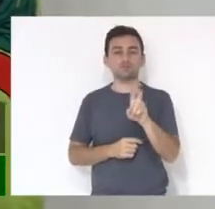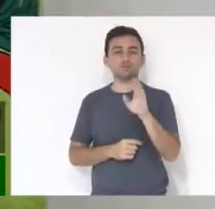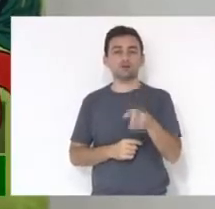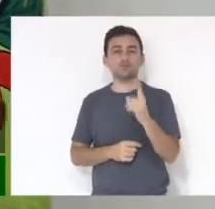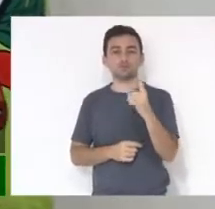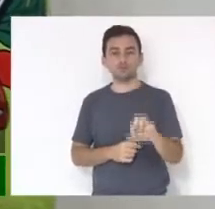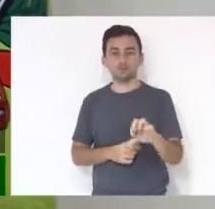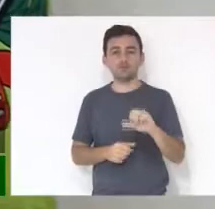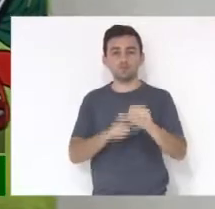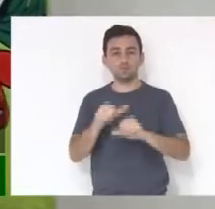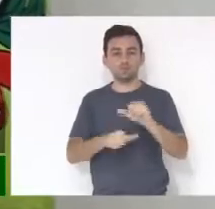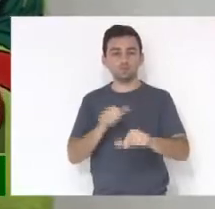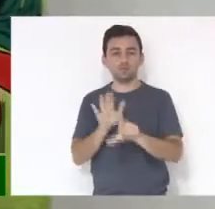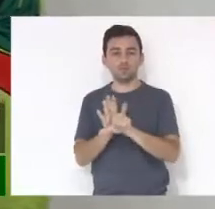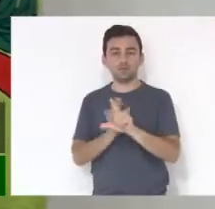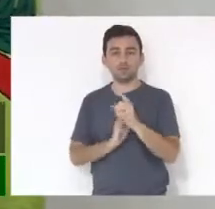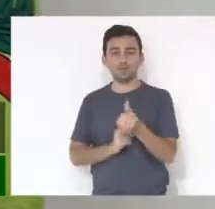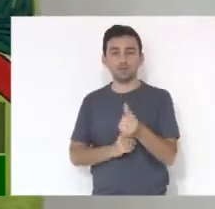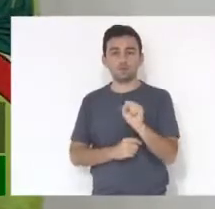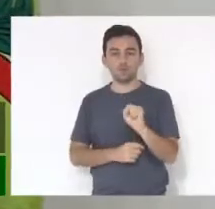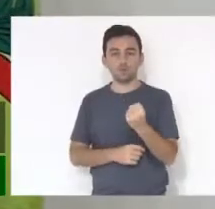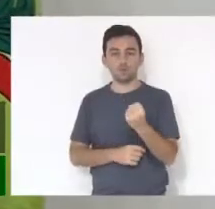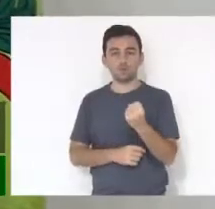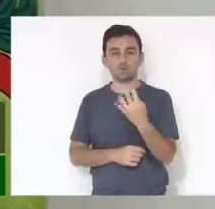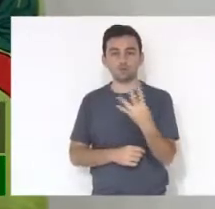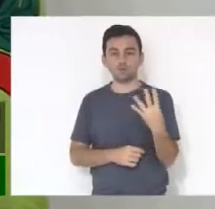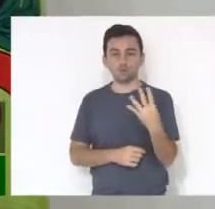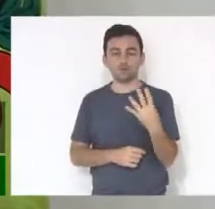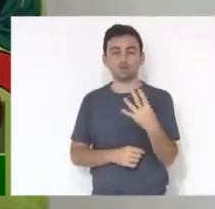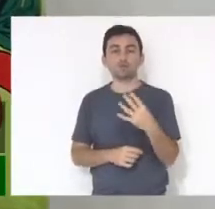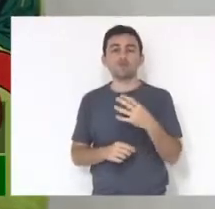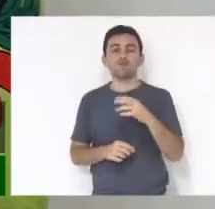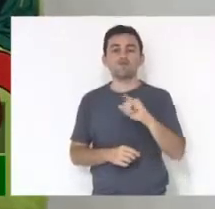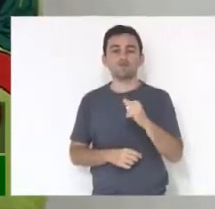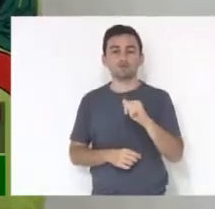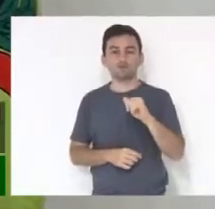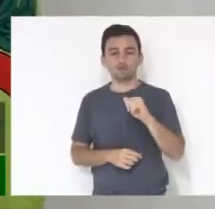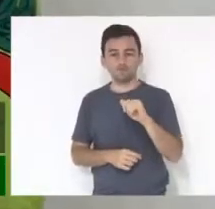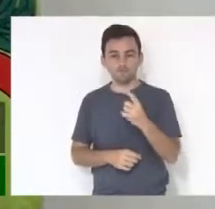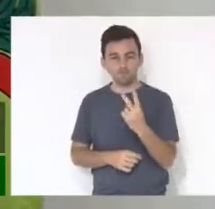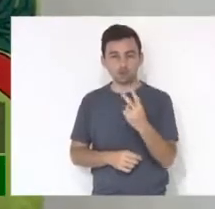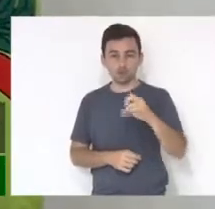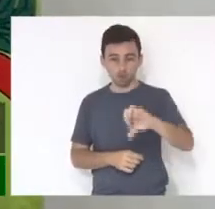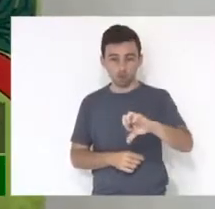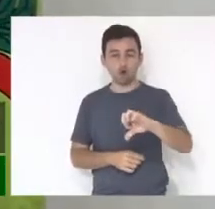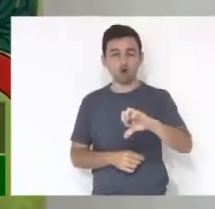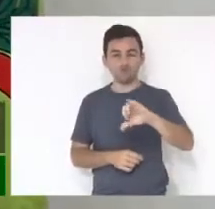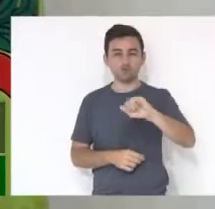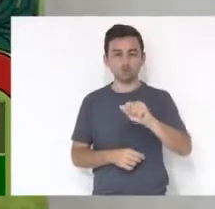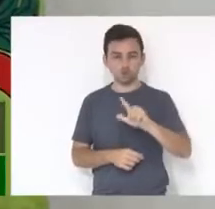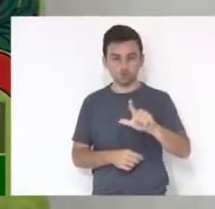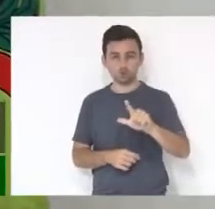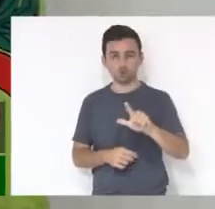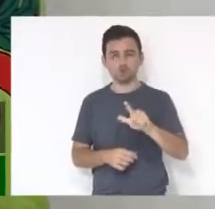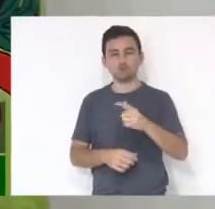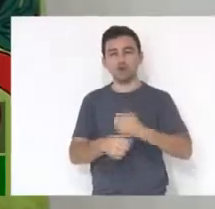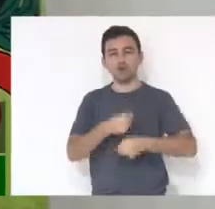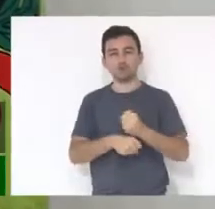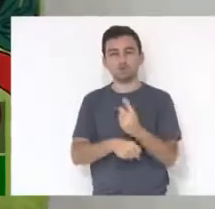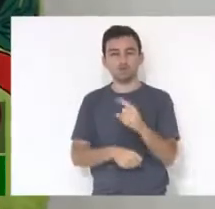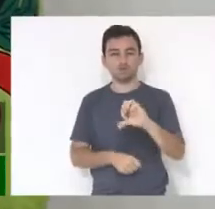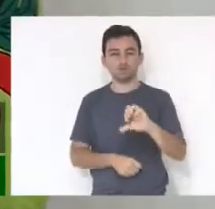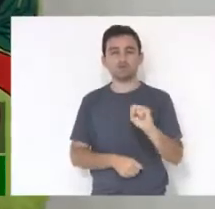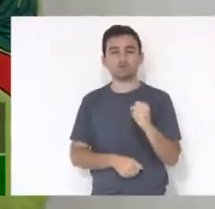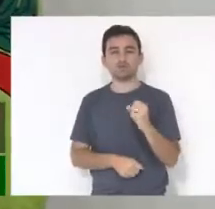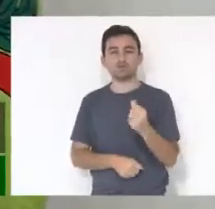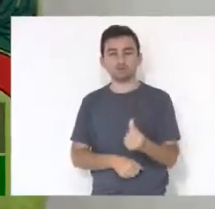0075.9/2019 e altera a Lei 6844, de 29 de julho de 1986. Por que este assunto